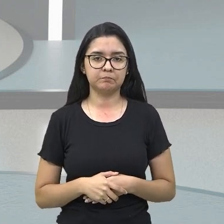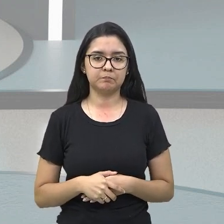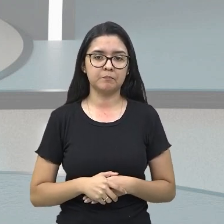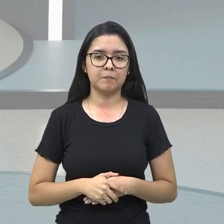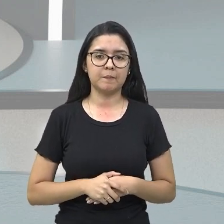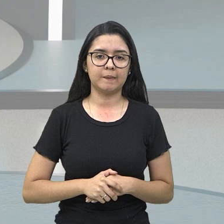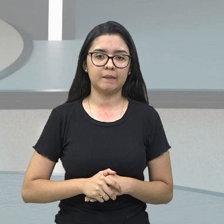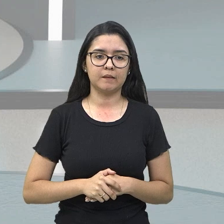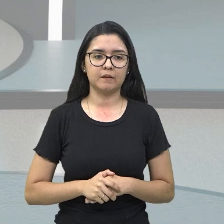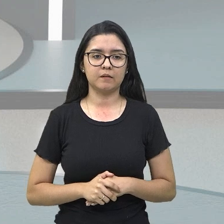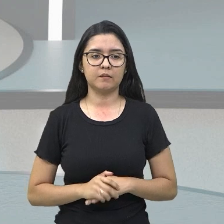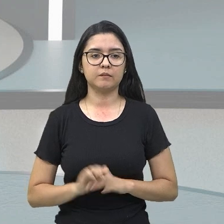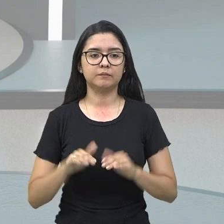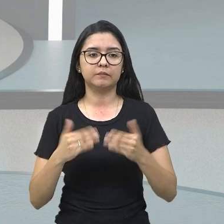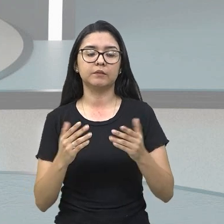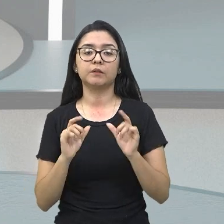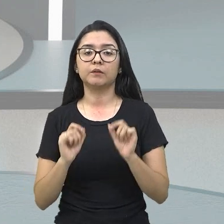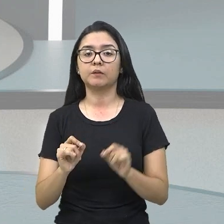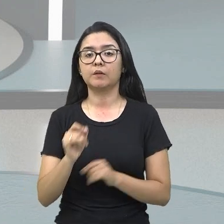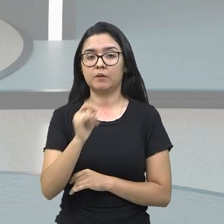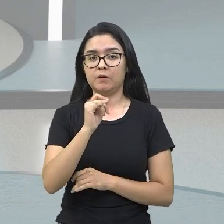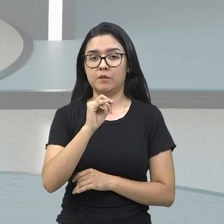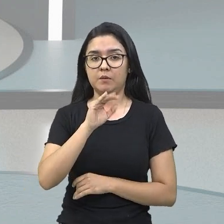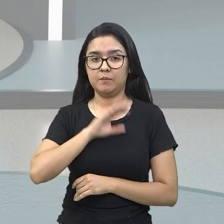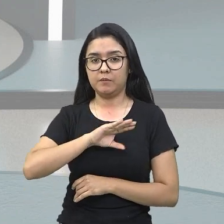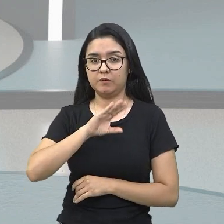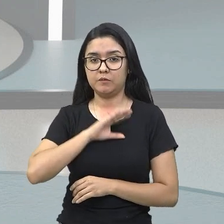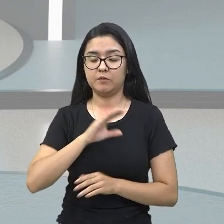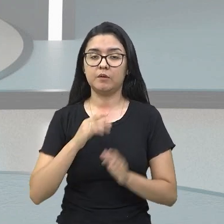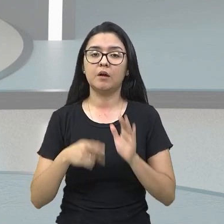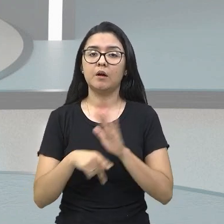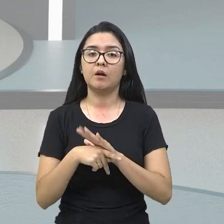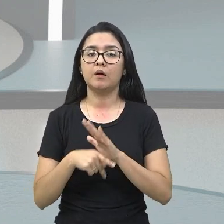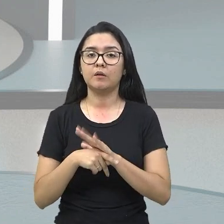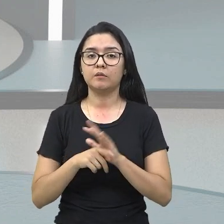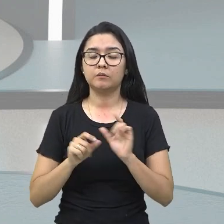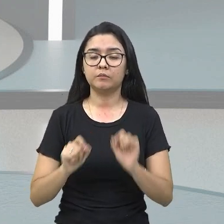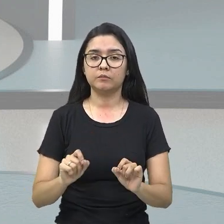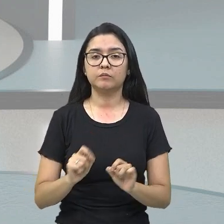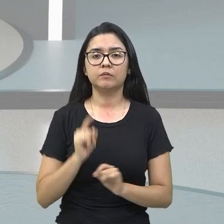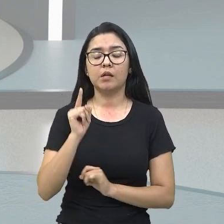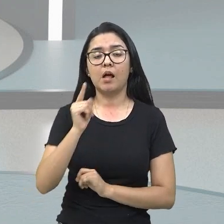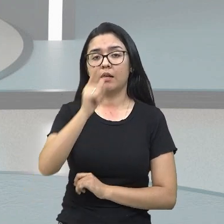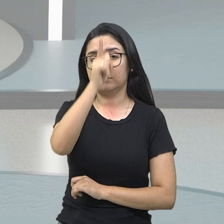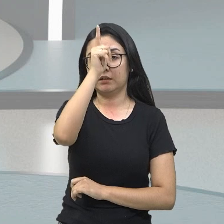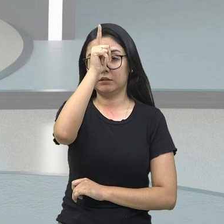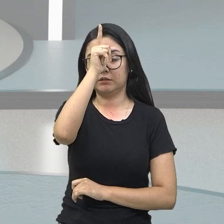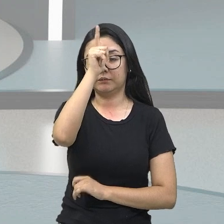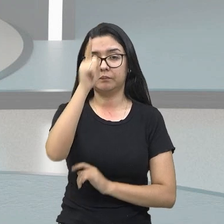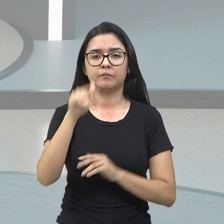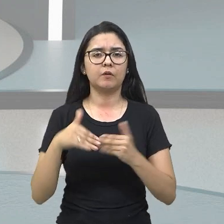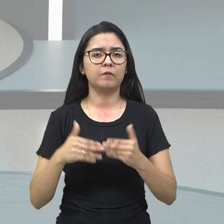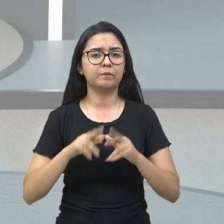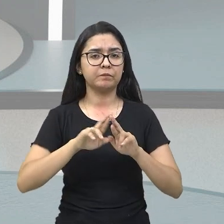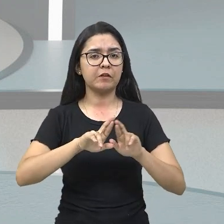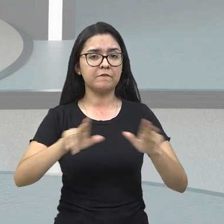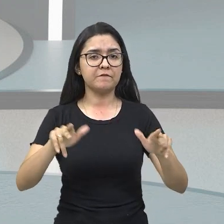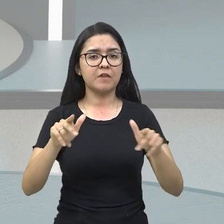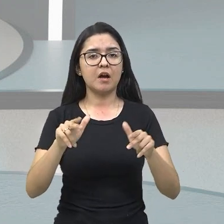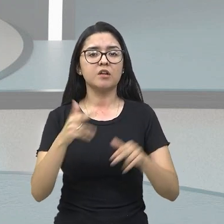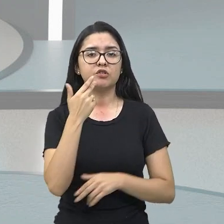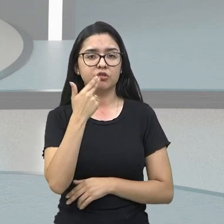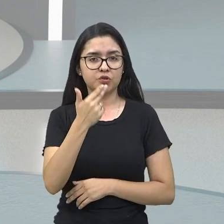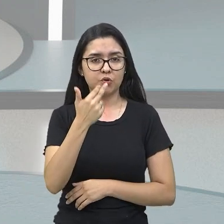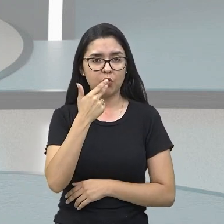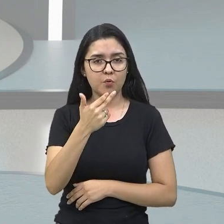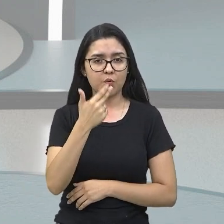produzindo. A língua portuguesa origina do latim e desde então vários idiomas, na verdade, latinos, eles